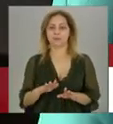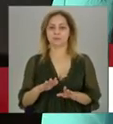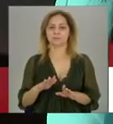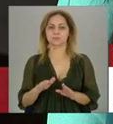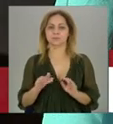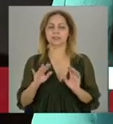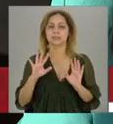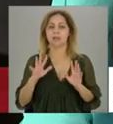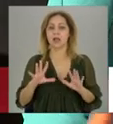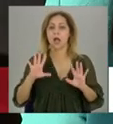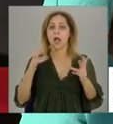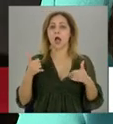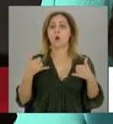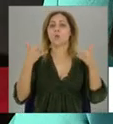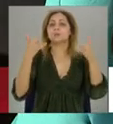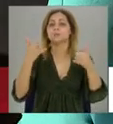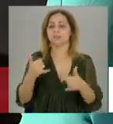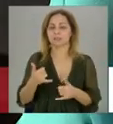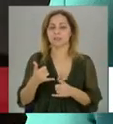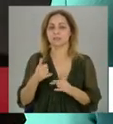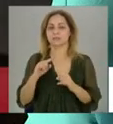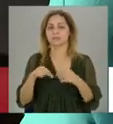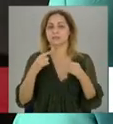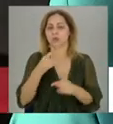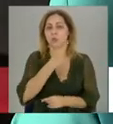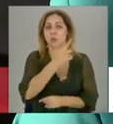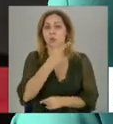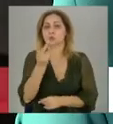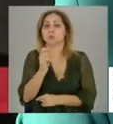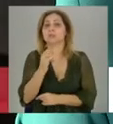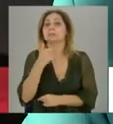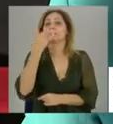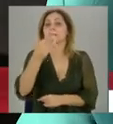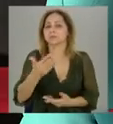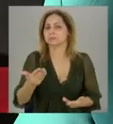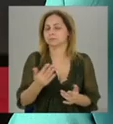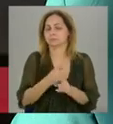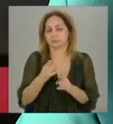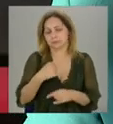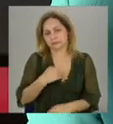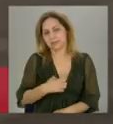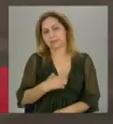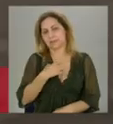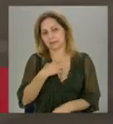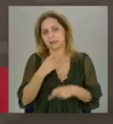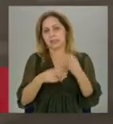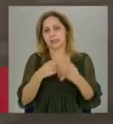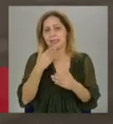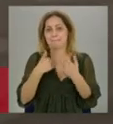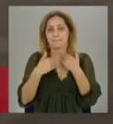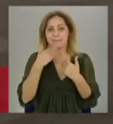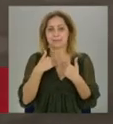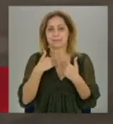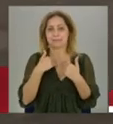que vai acontecer daqui a dois meses, porque obviamente que sentimos que o ritmo de encomendas a chegar